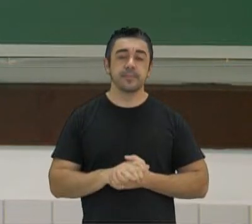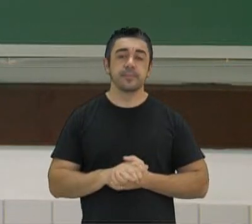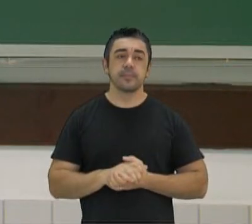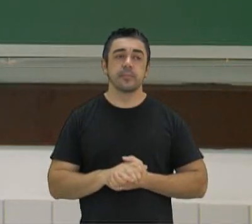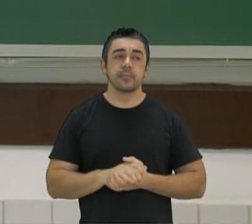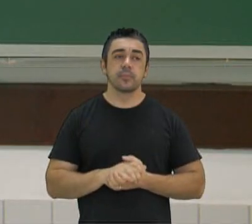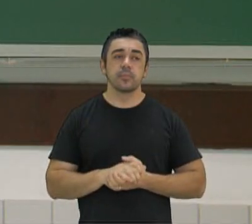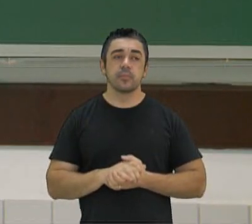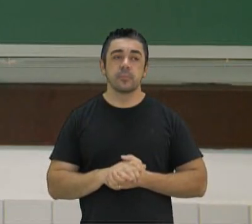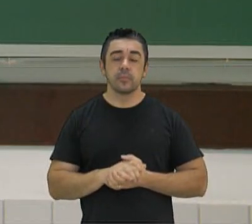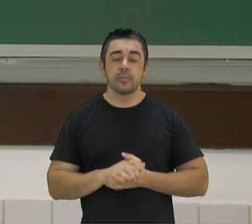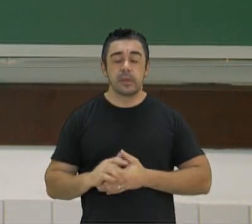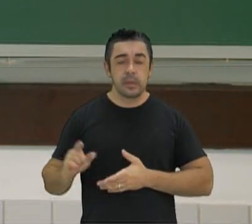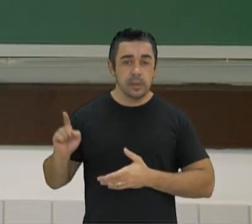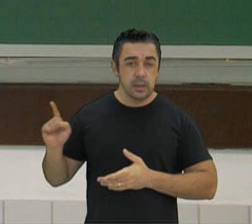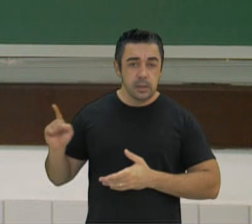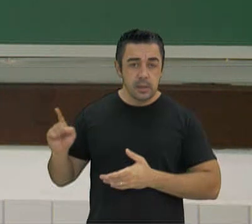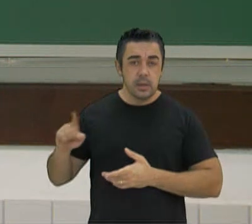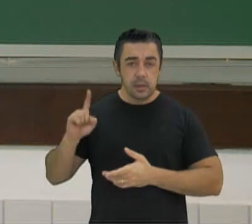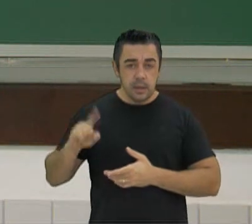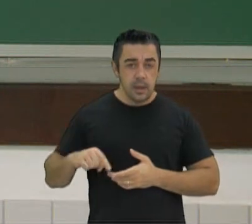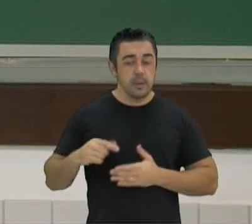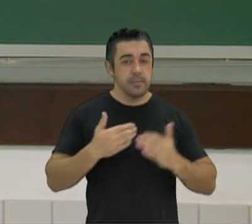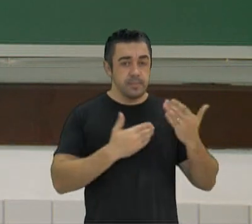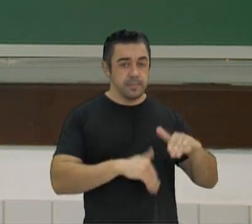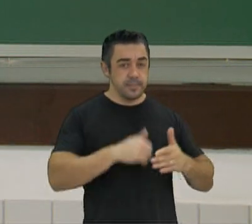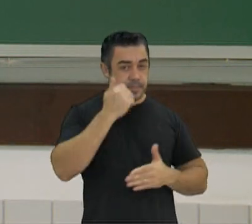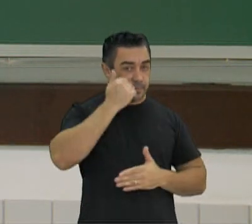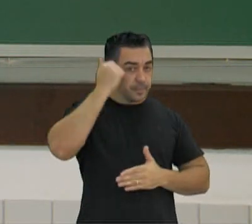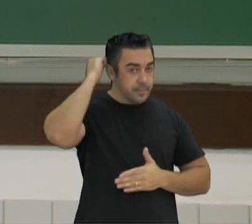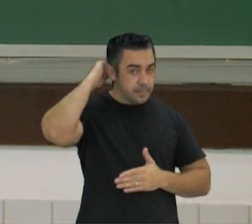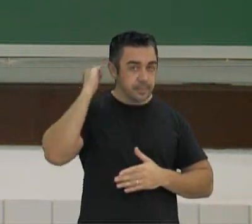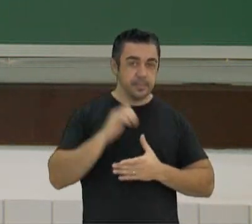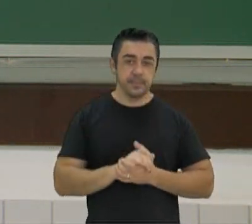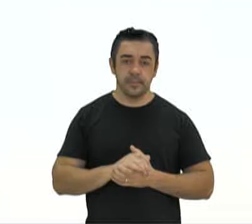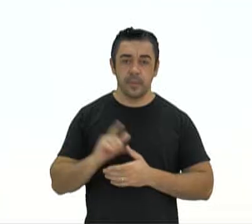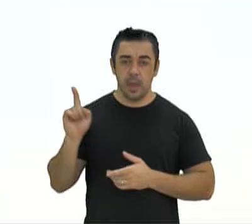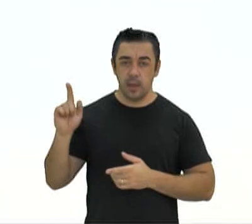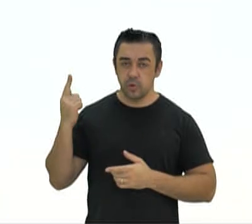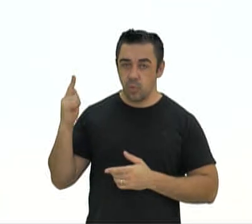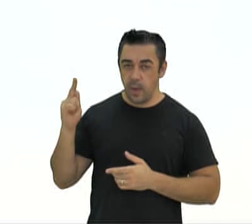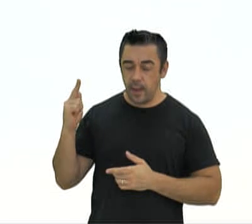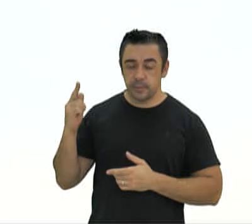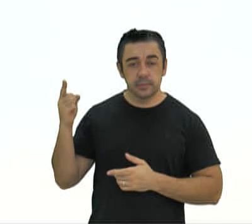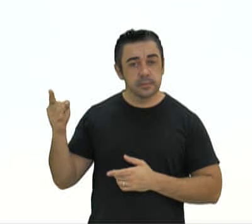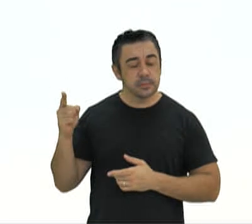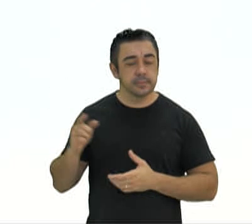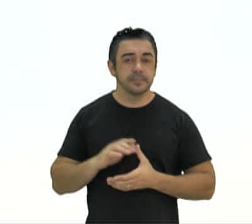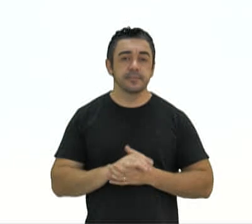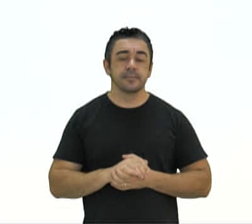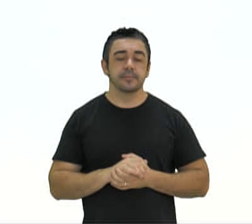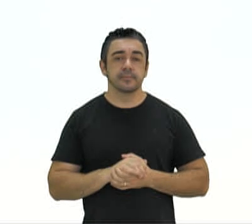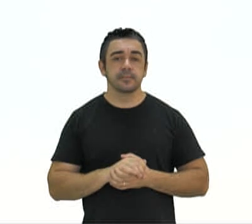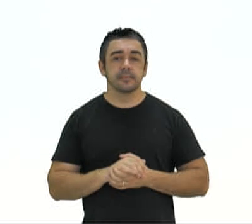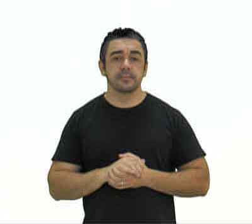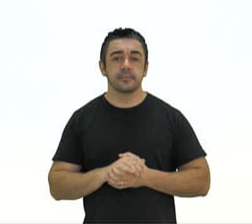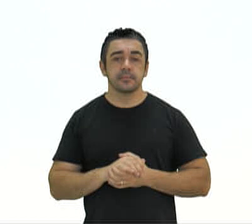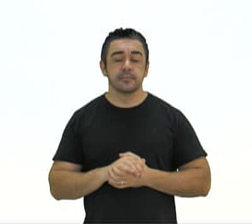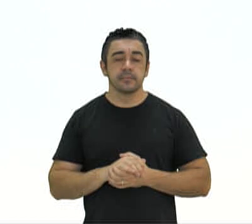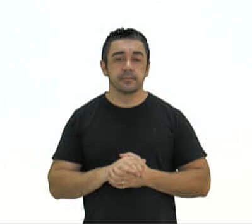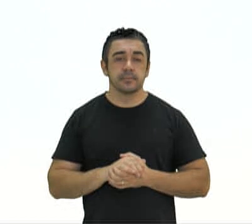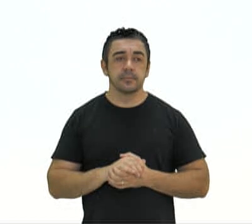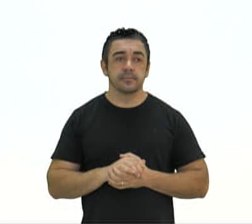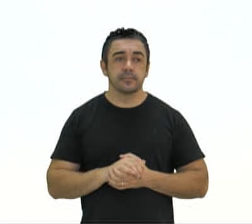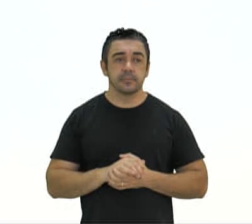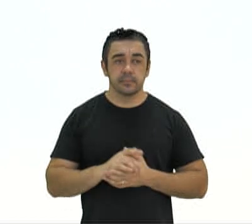né? O exercício 4 foi tirado de um vestibular lá da Universidade Federal de Goiás e diz o seguinte: a